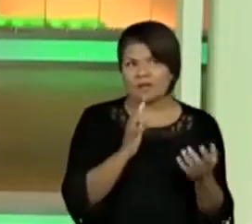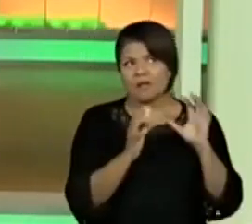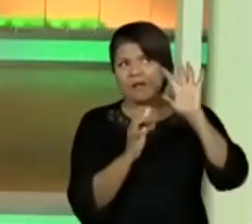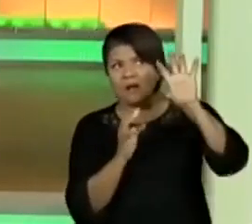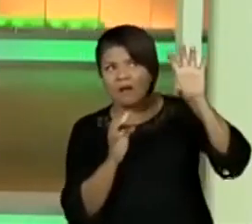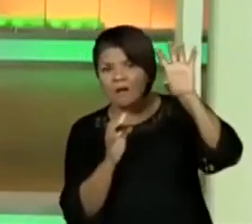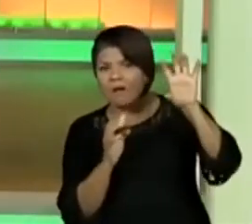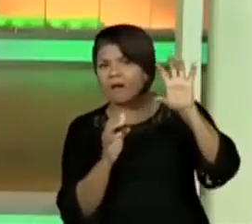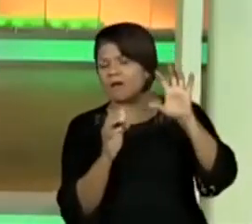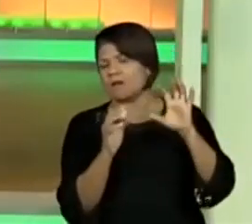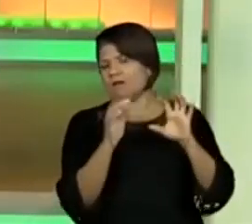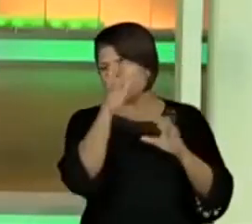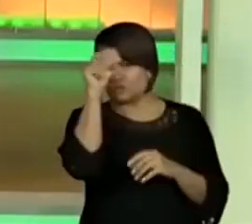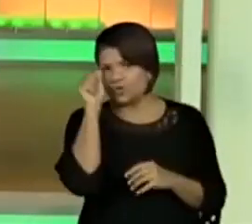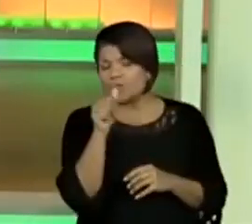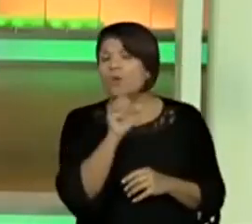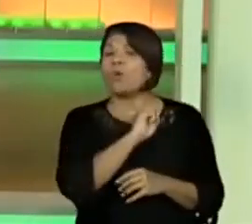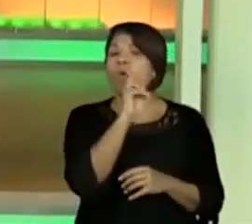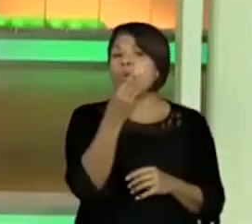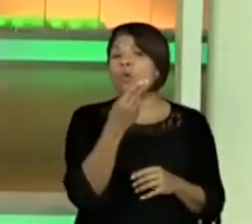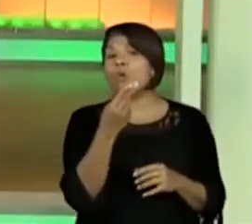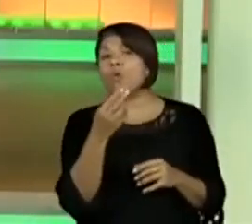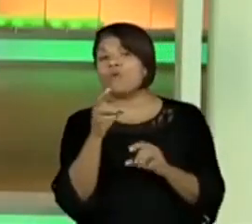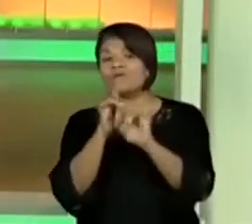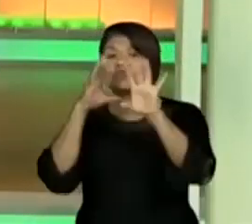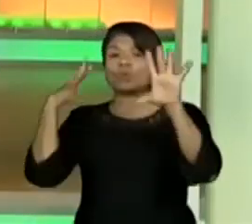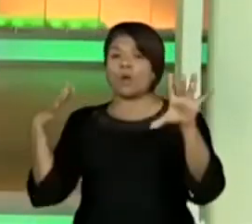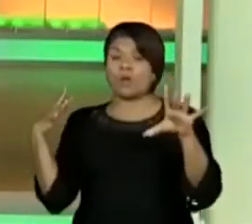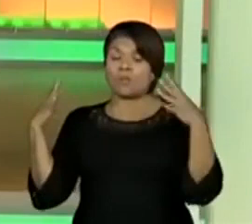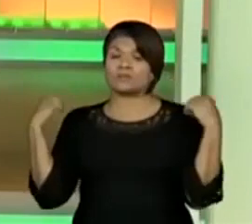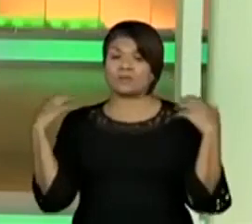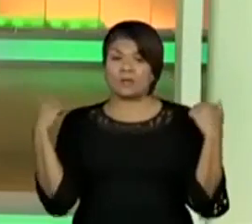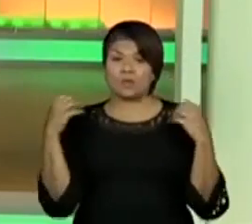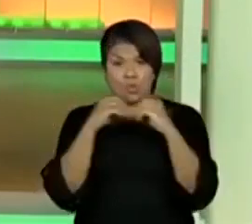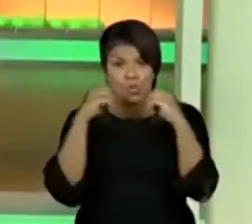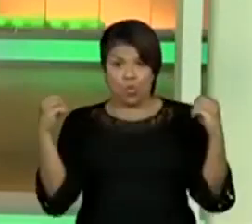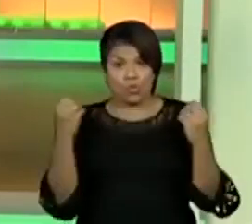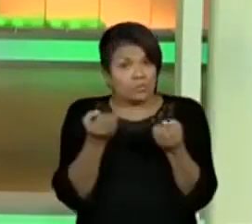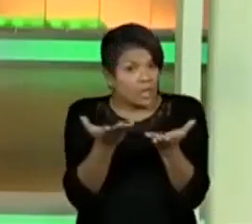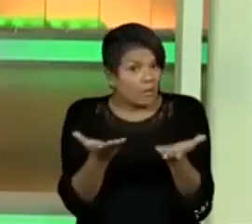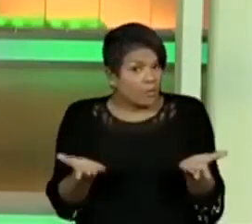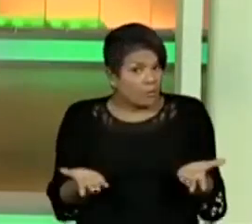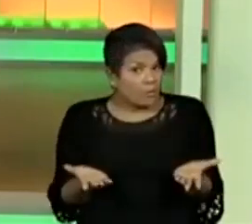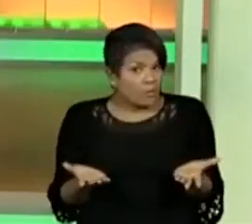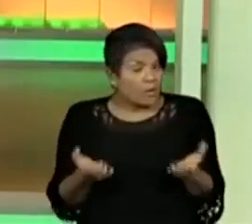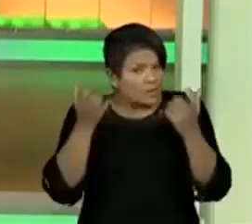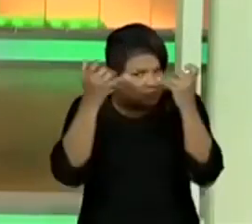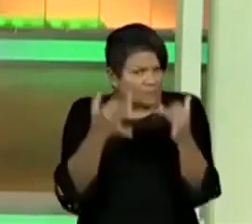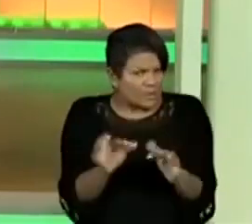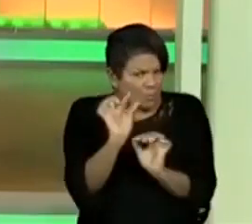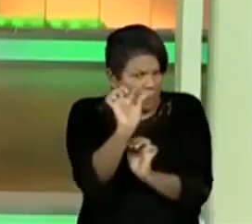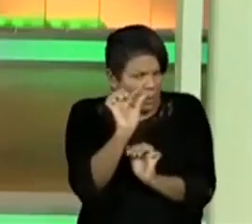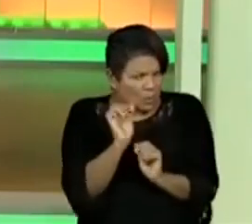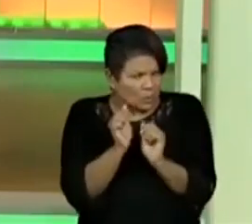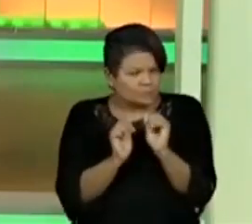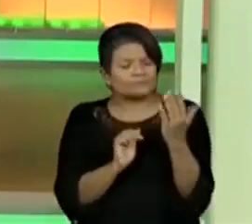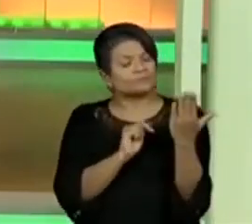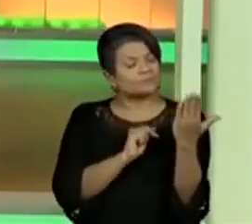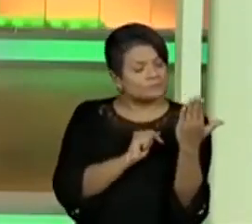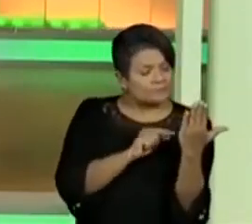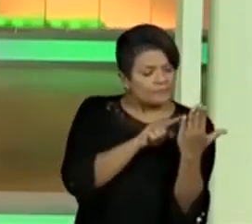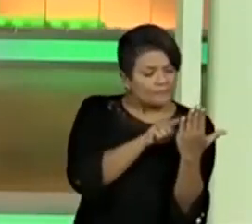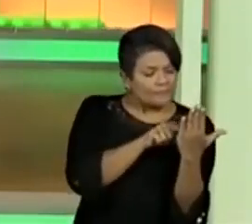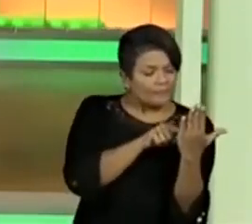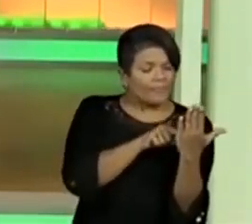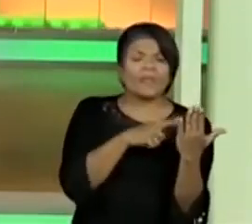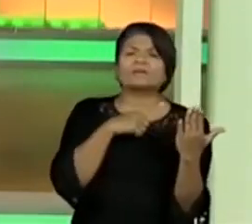ou o fato de ter passeio virtual? Porque o Google está disponibilizando isso. Explica um pouquinho mais. Deixa eu ver o que mais.